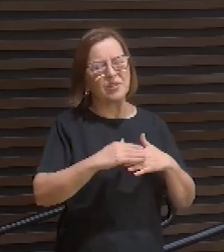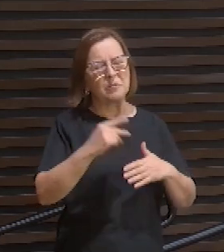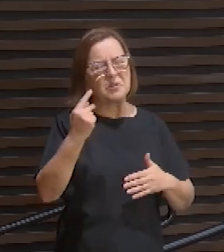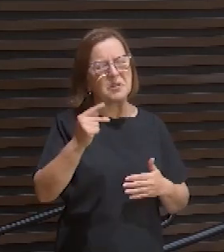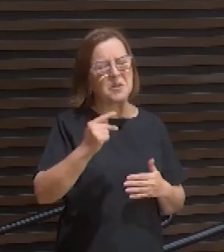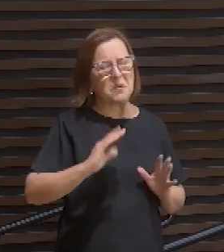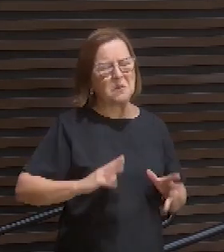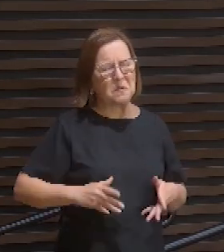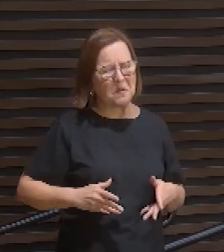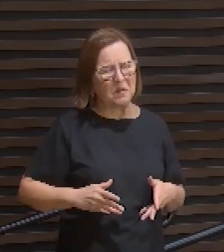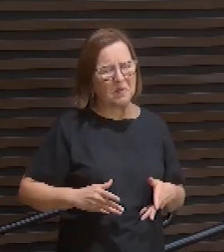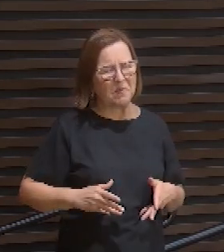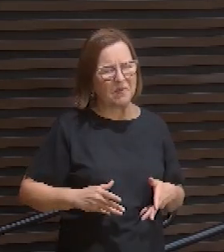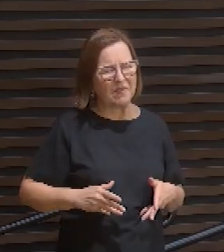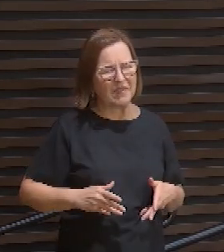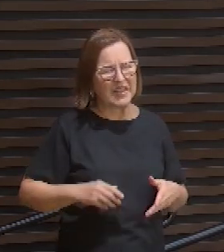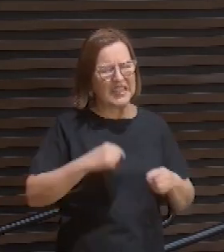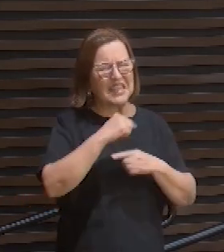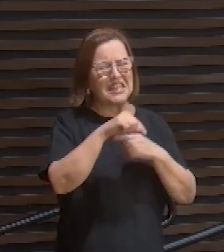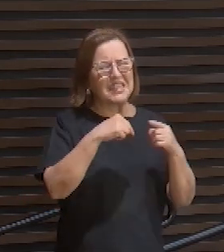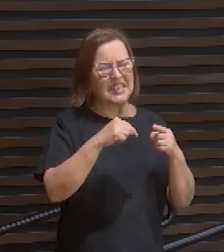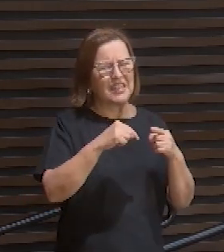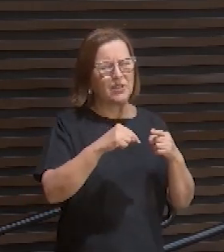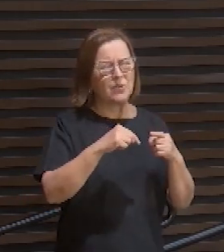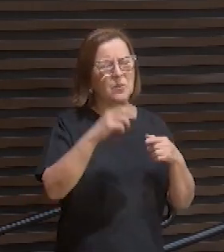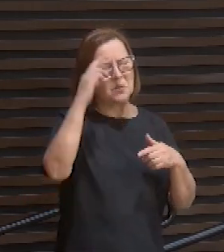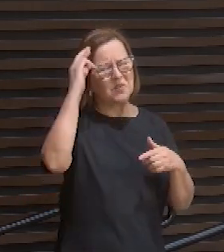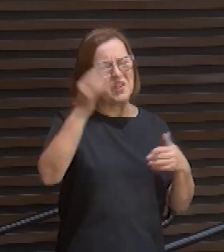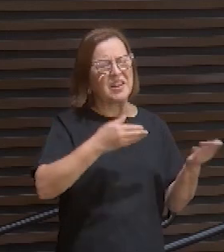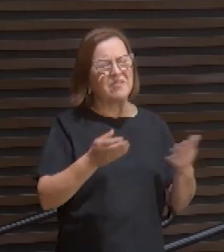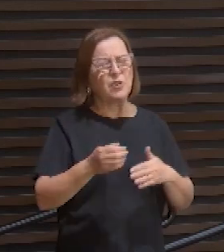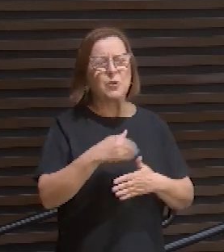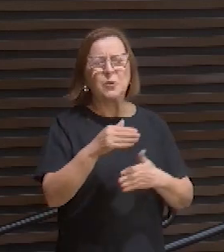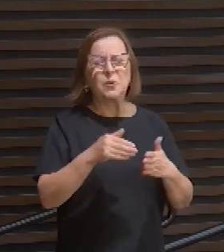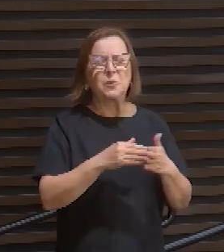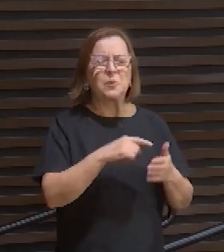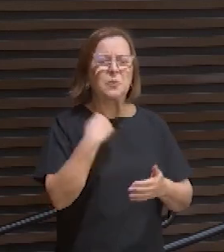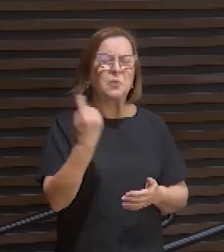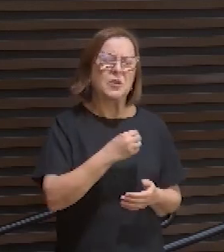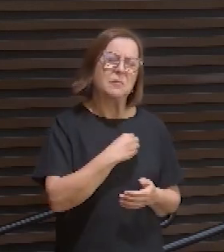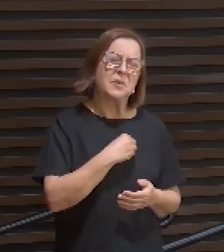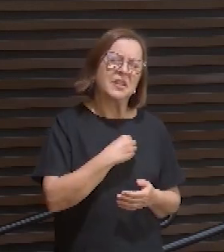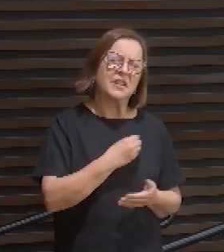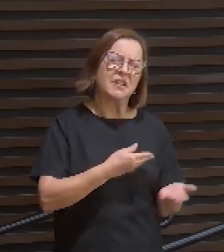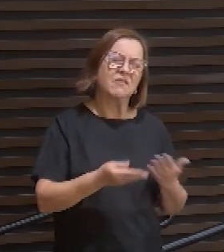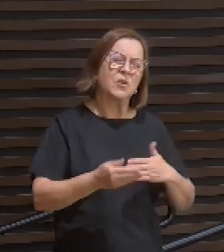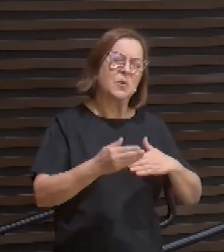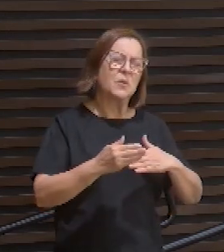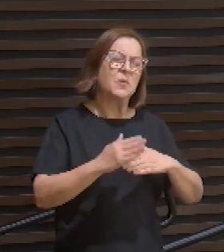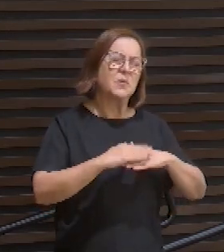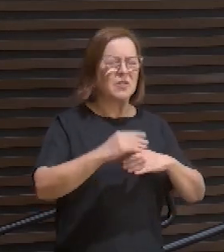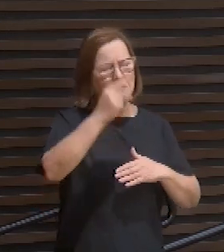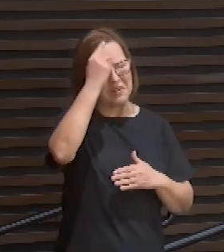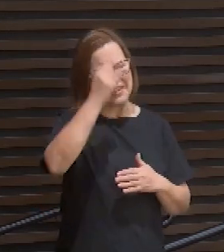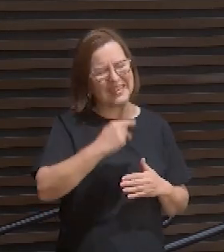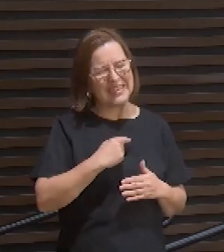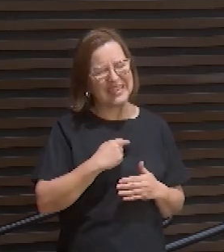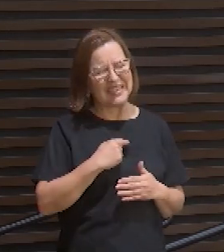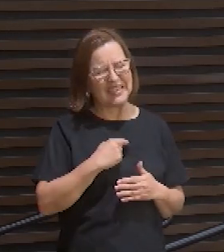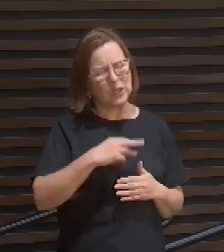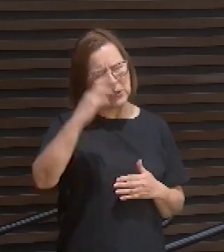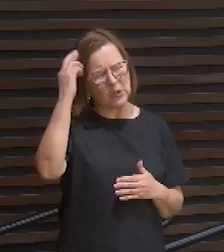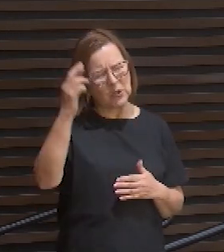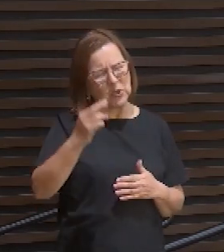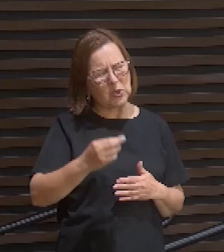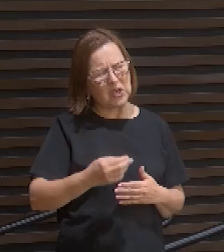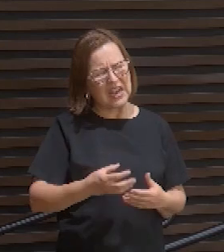o Senhor levou toda a nossa iniquidade, todo o nosso pecado, o Senhor levou sobre si, e o Senhor recebeu toda a